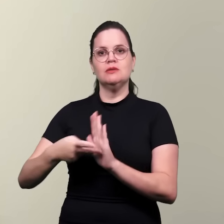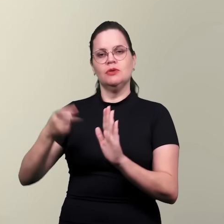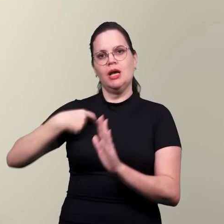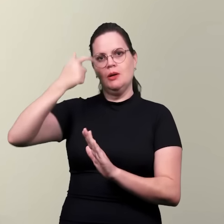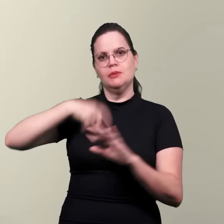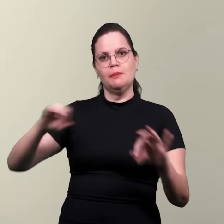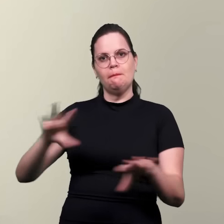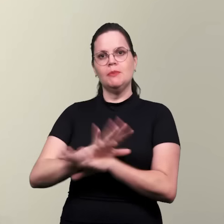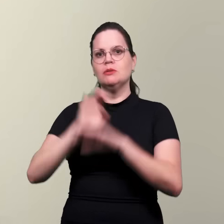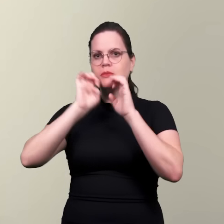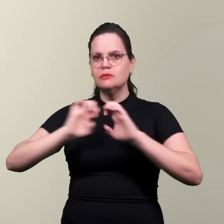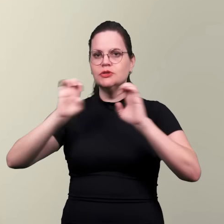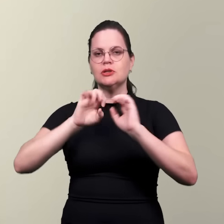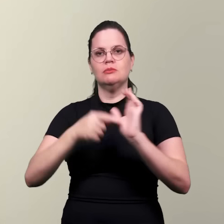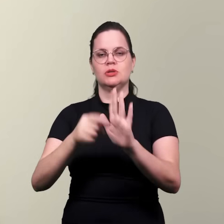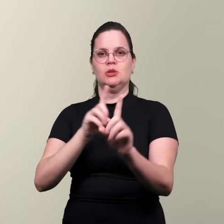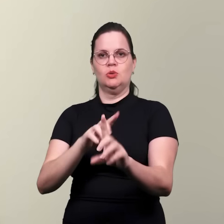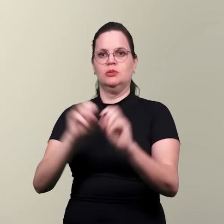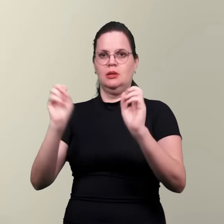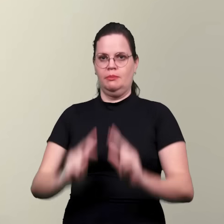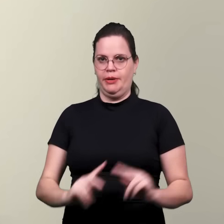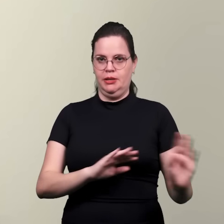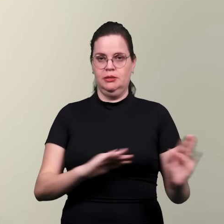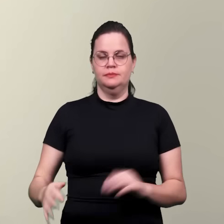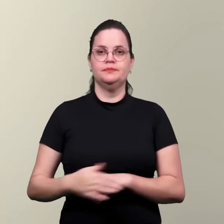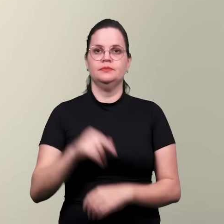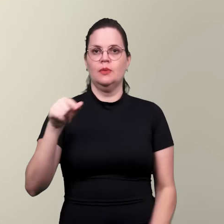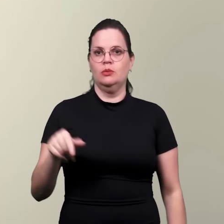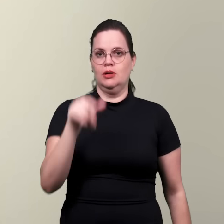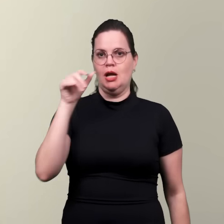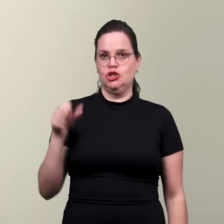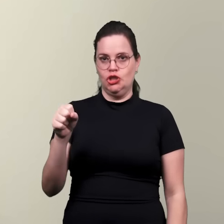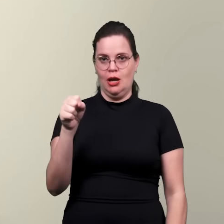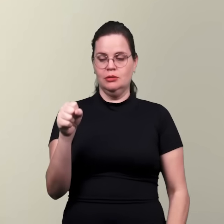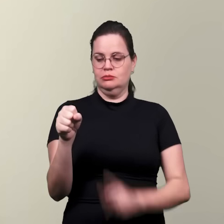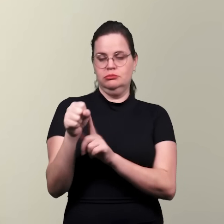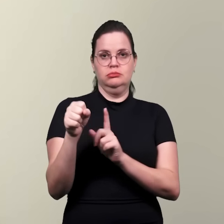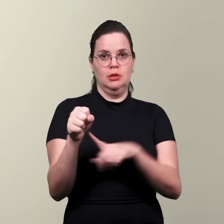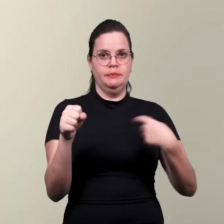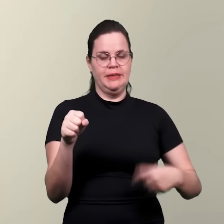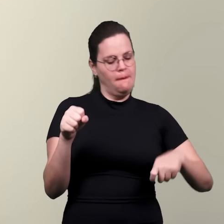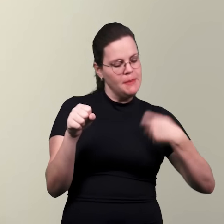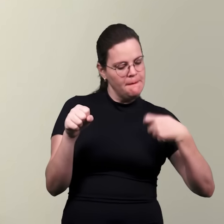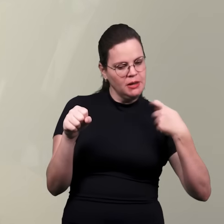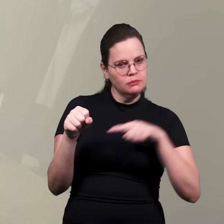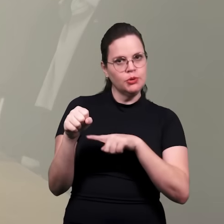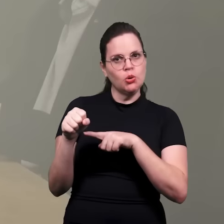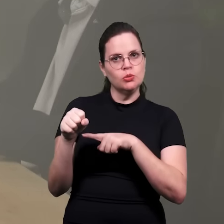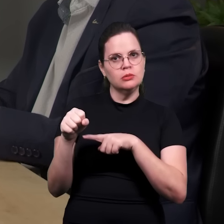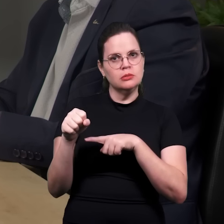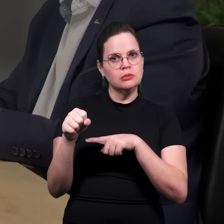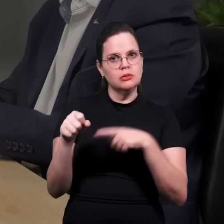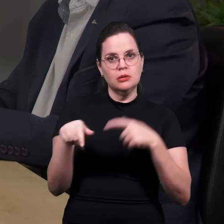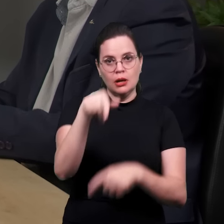né? Cajado na mão, né? Então orientou que Israel saísse e o cajado está